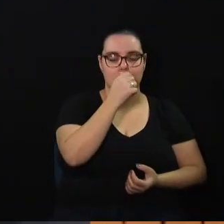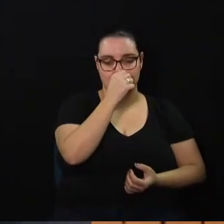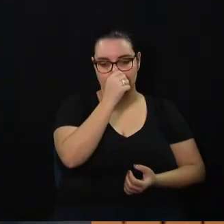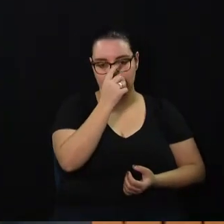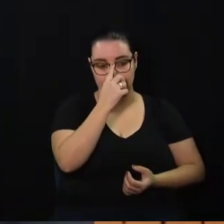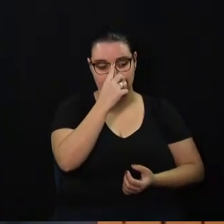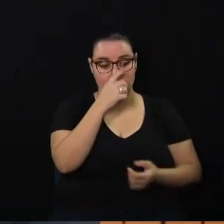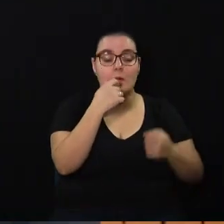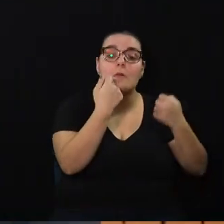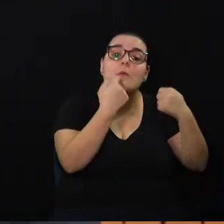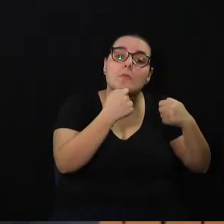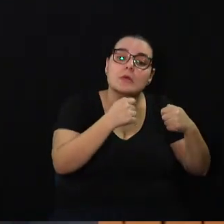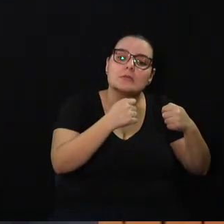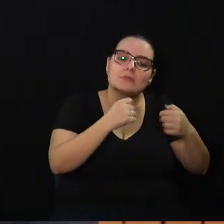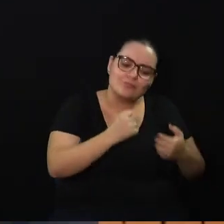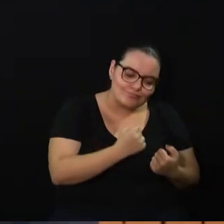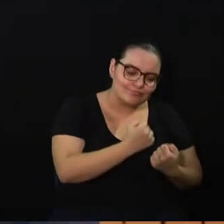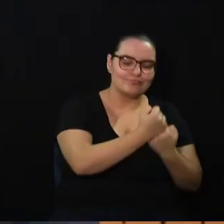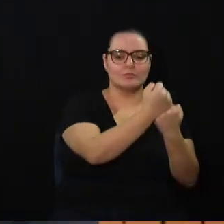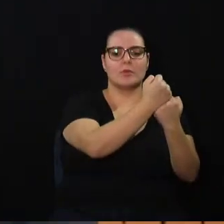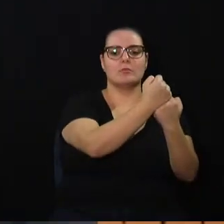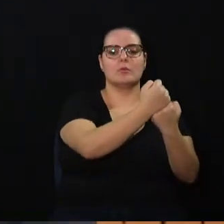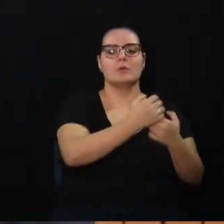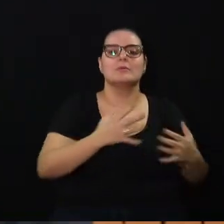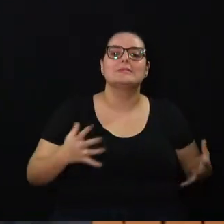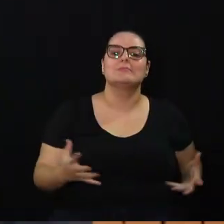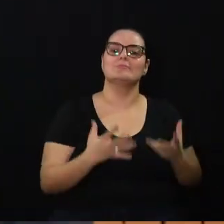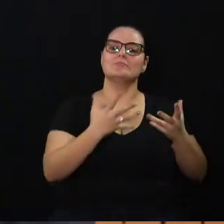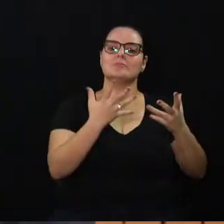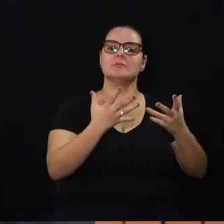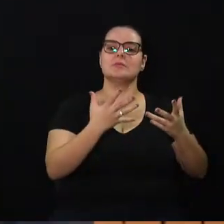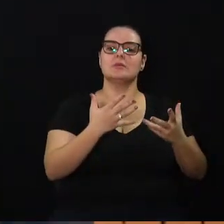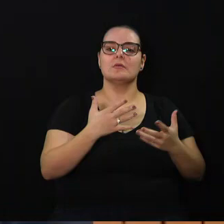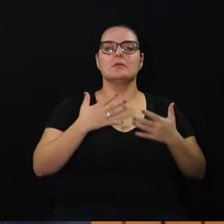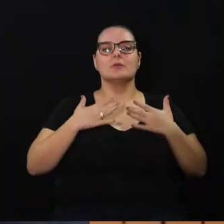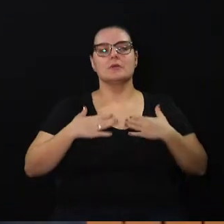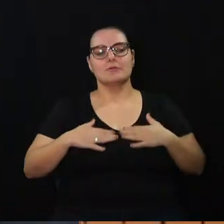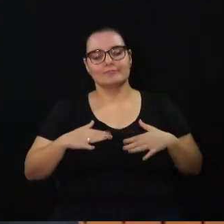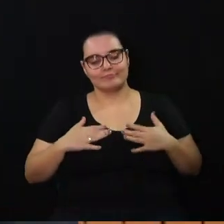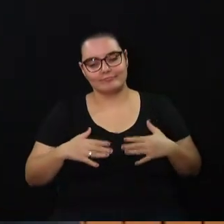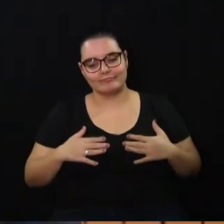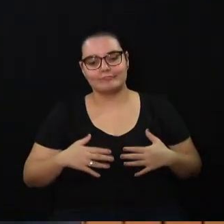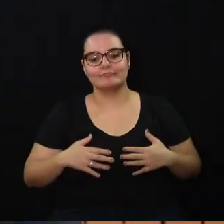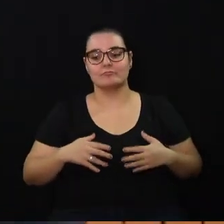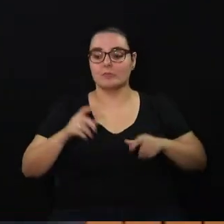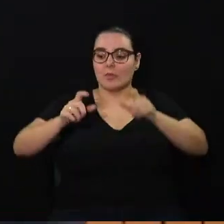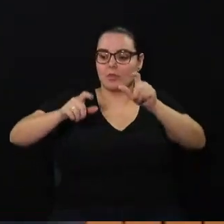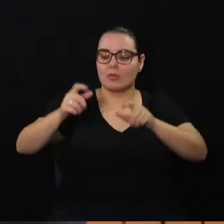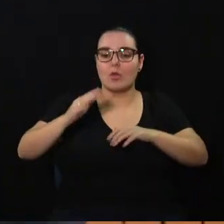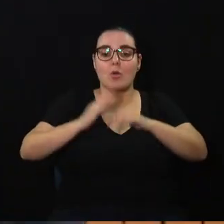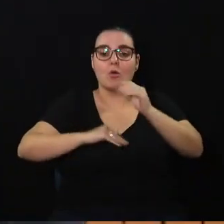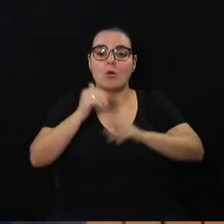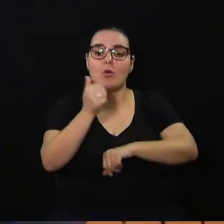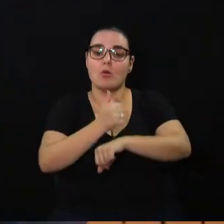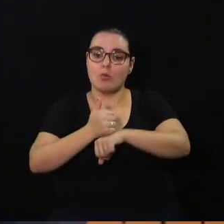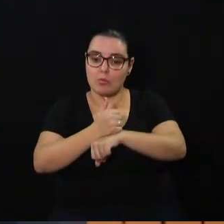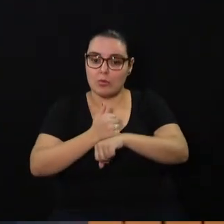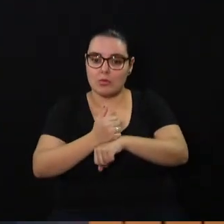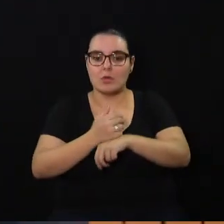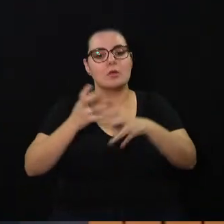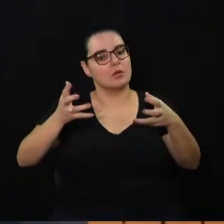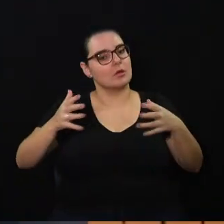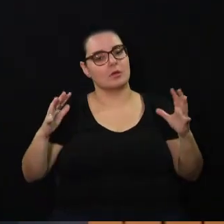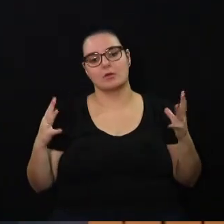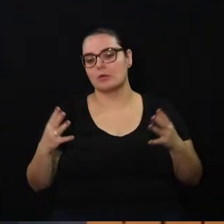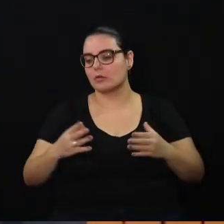precisam desse apoio e eles ficam mais tranqüilos sabendo que pode contar com profissionais e quero aqui cumprimentar todos os